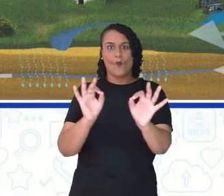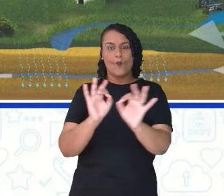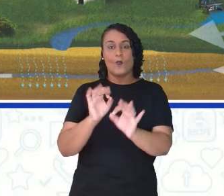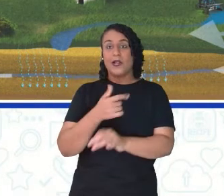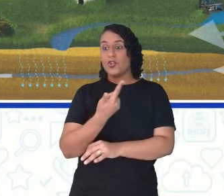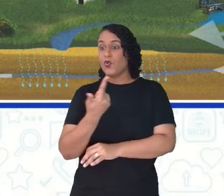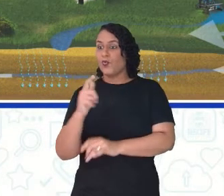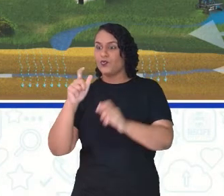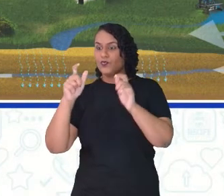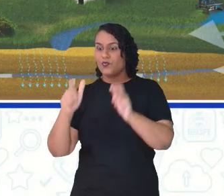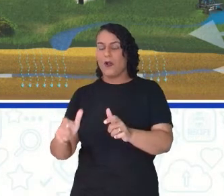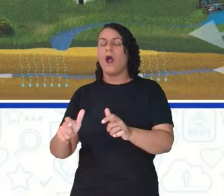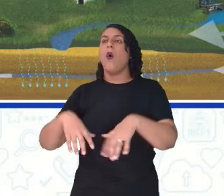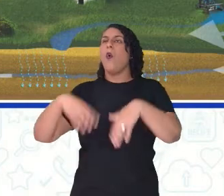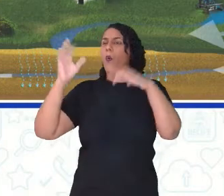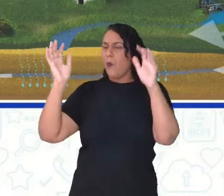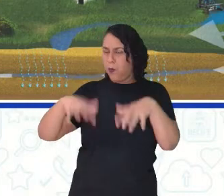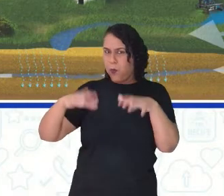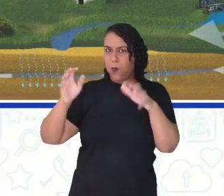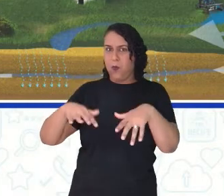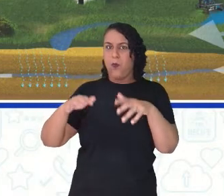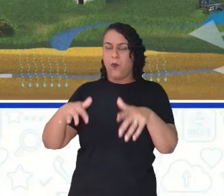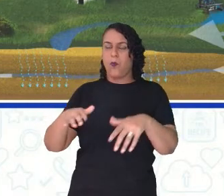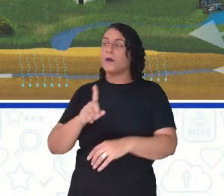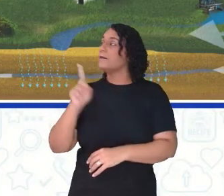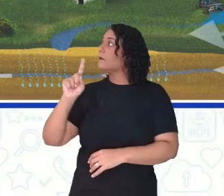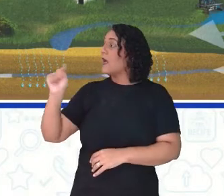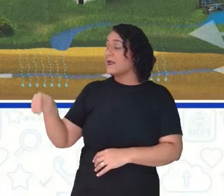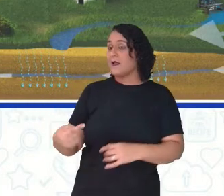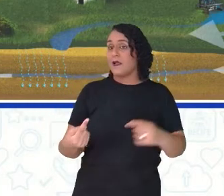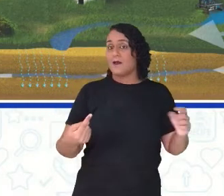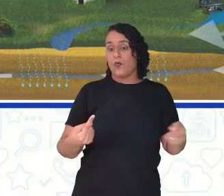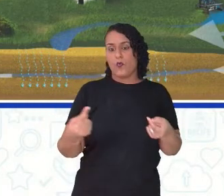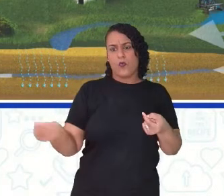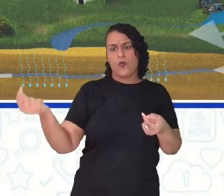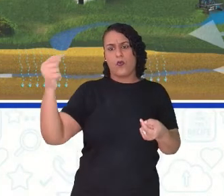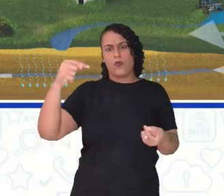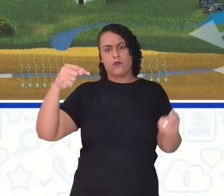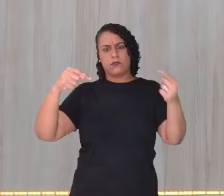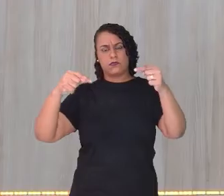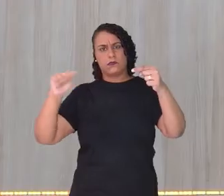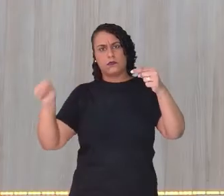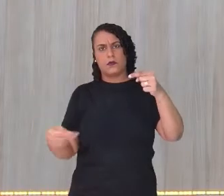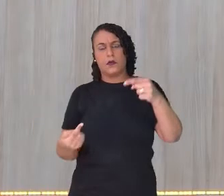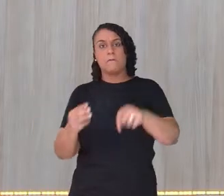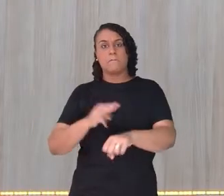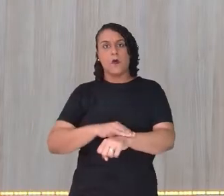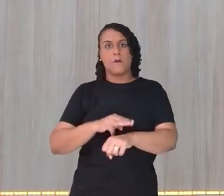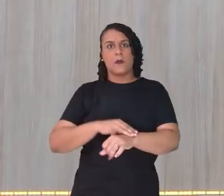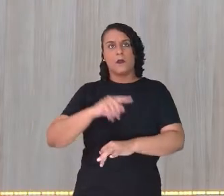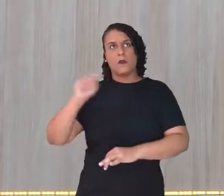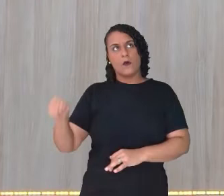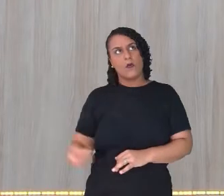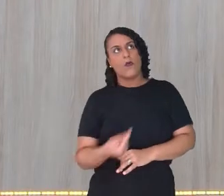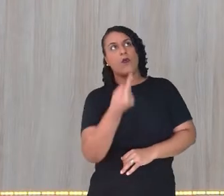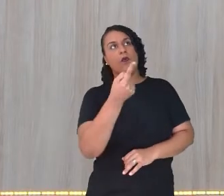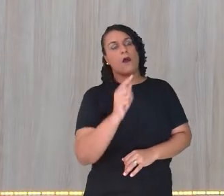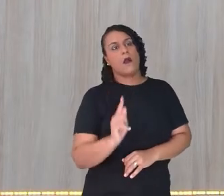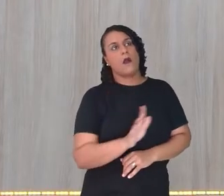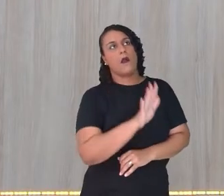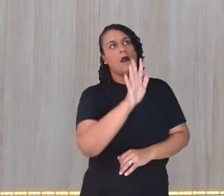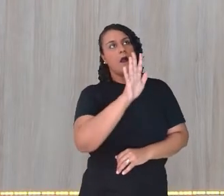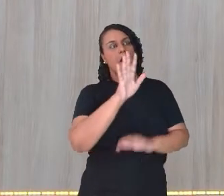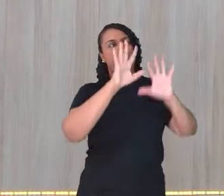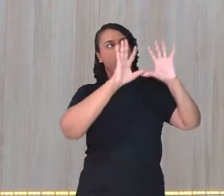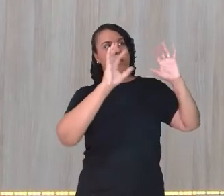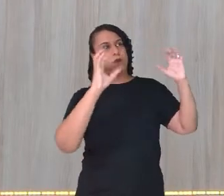ver aí essa concentração. E a seta está mostrando que, ora está subindo para formar aí as nuvens, e quando as nuvens